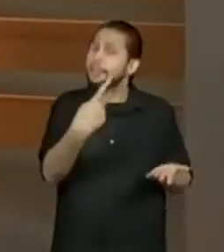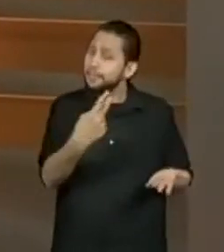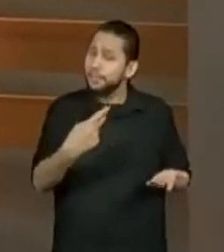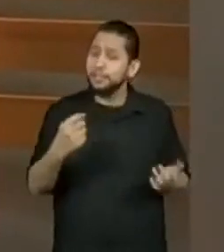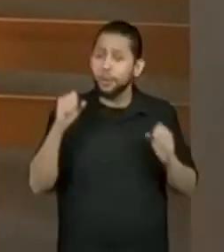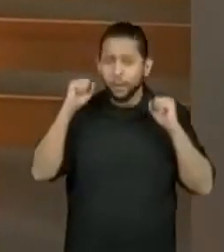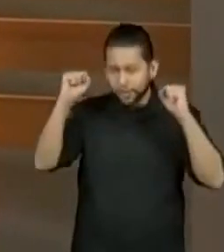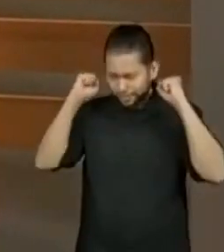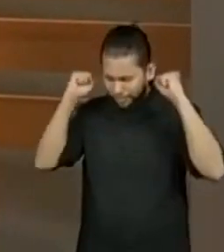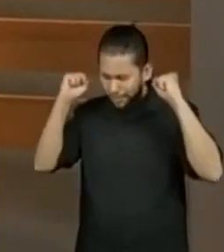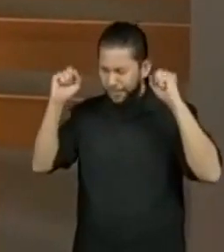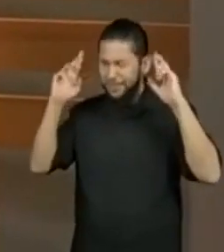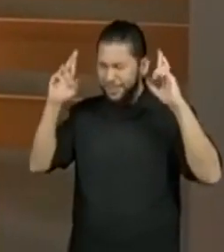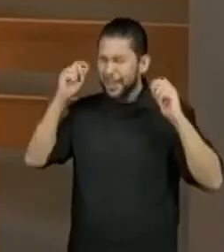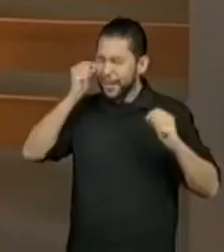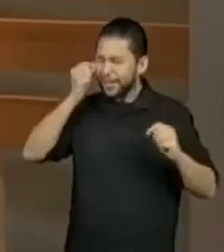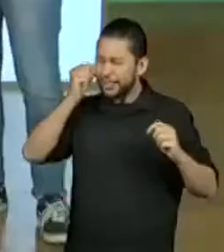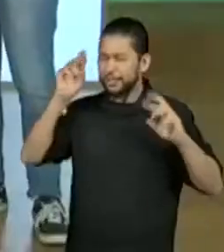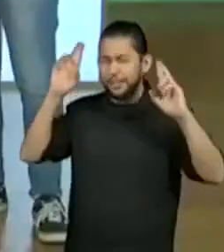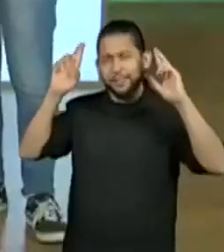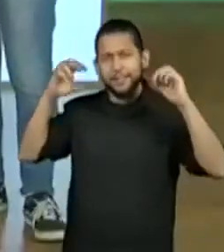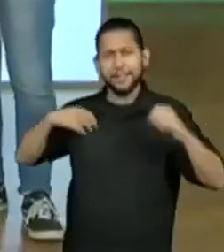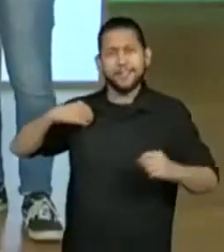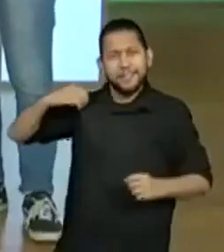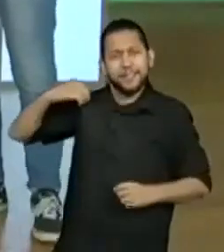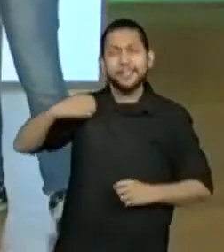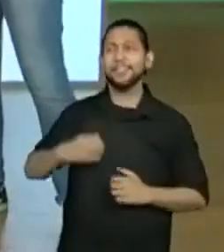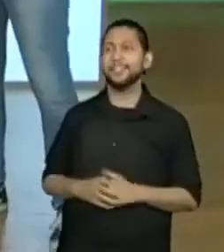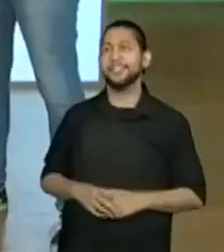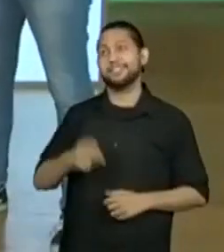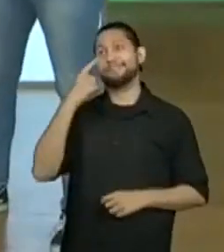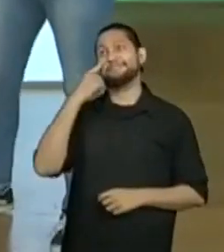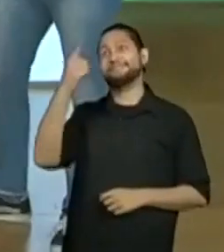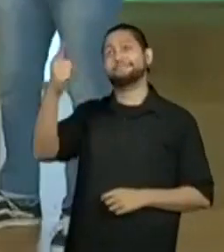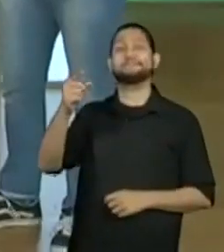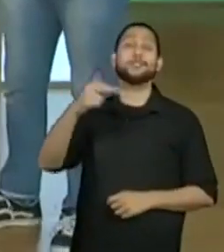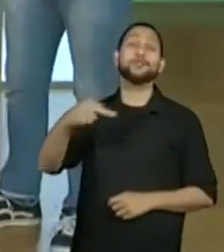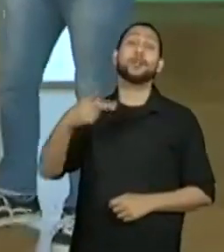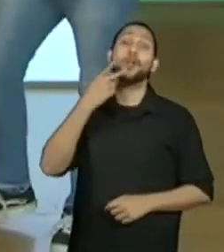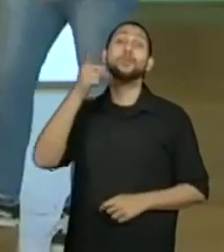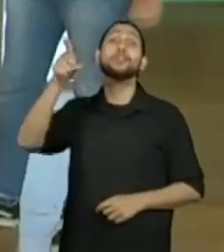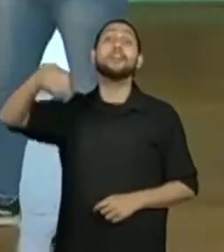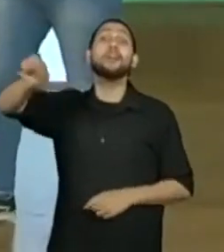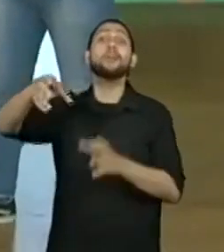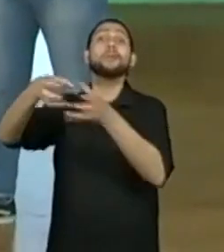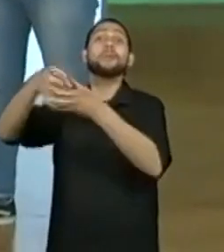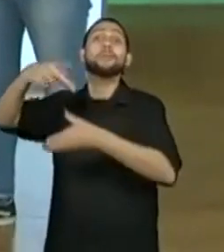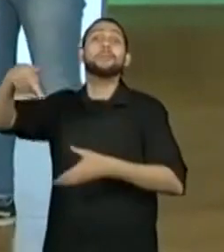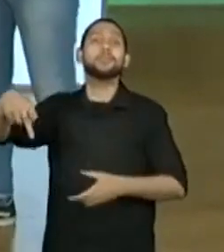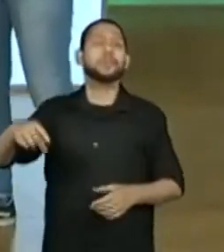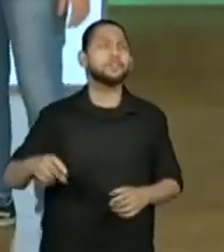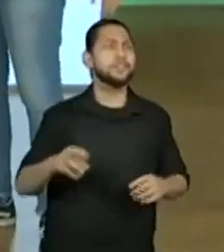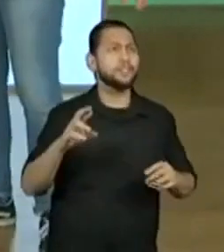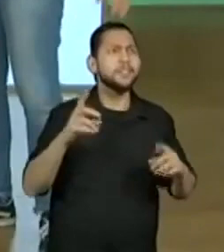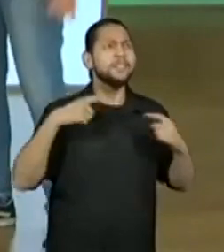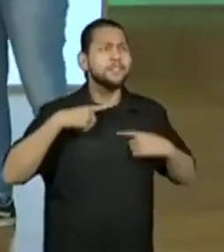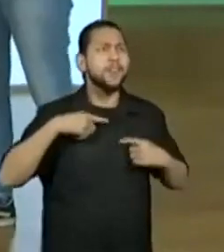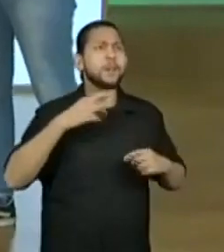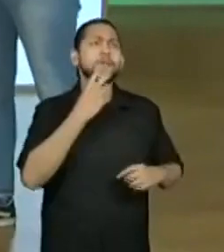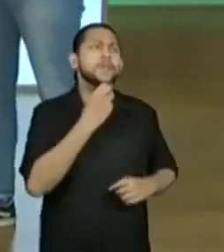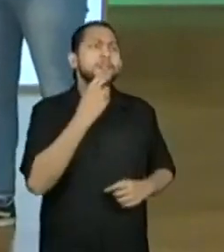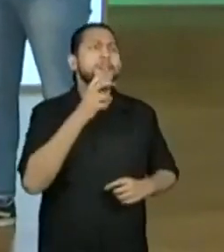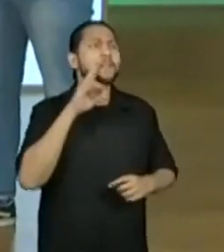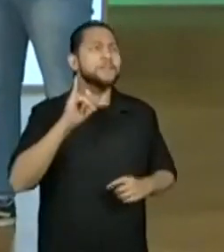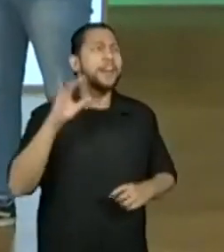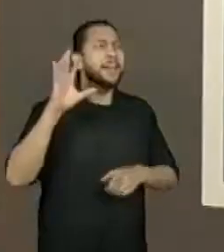mim, por favor. Os professores e as professoras já estão torcendo lá por mim. Ó. Rodrigo vai ganhar. Yes. Gente, eu preciso ganhar um jogo